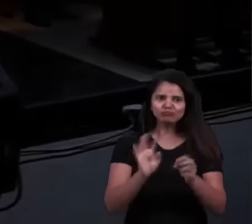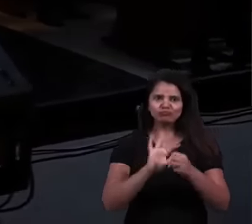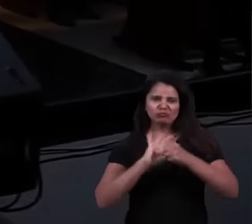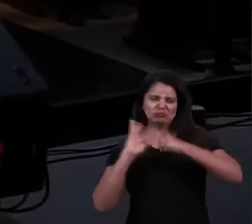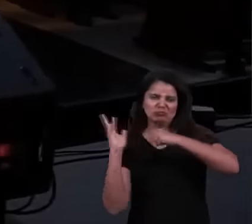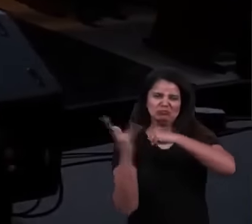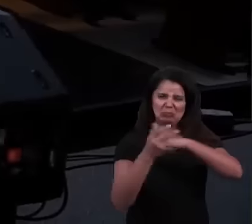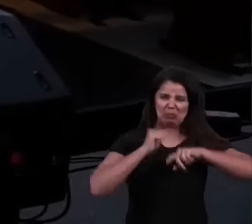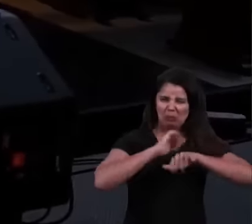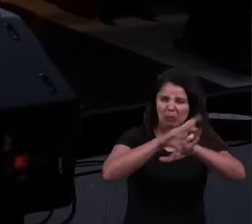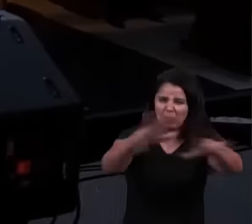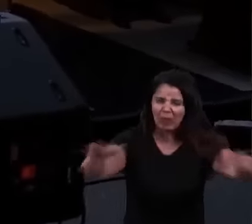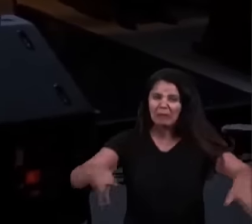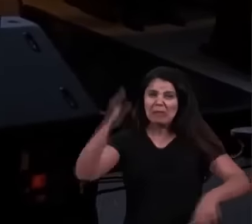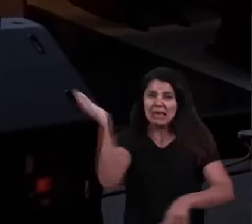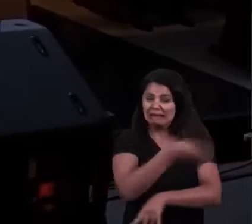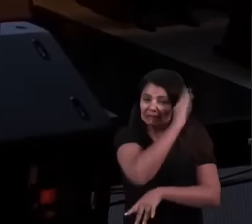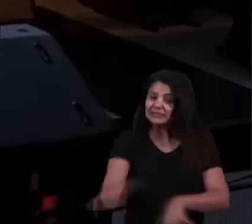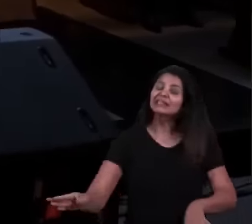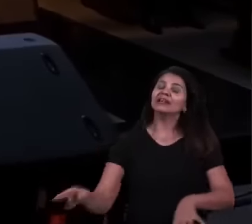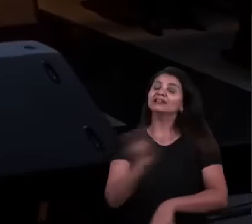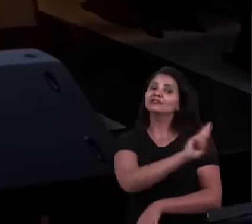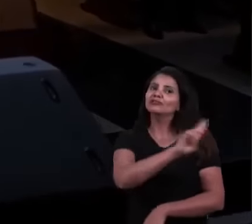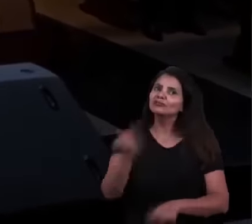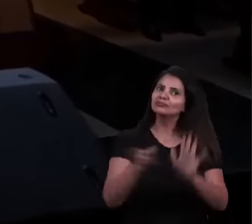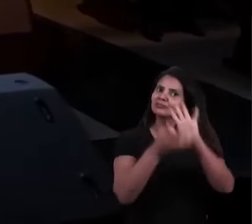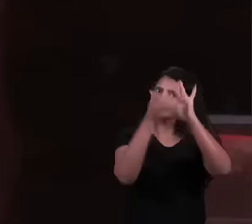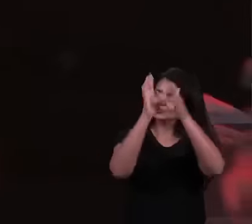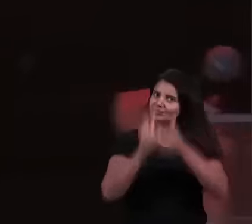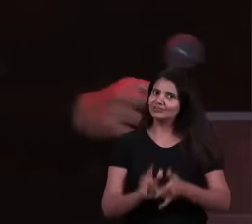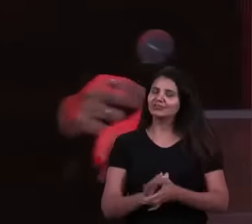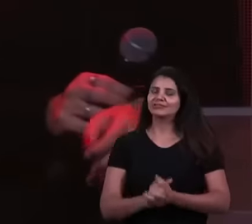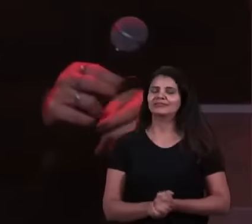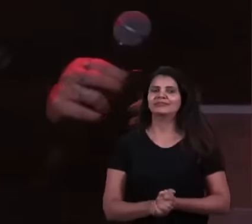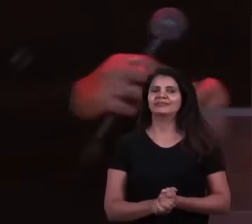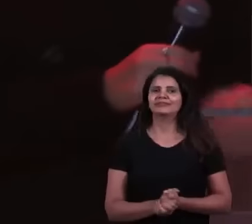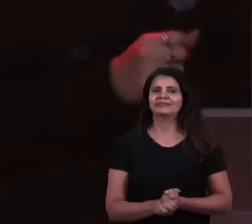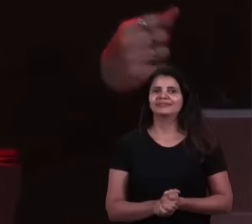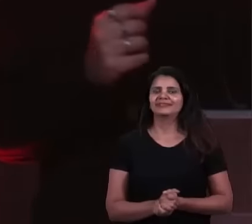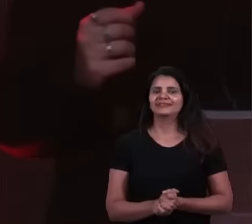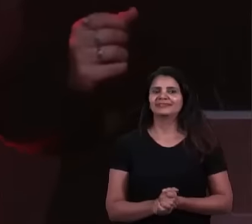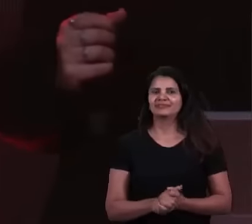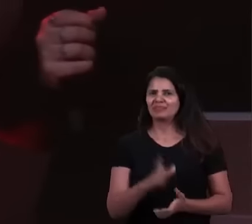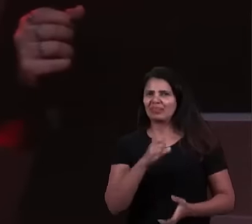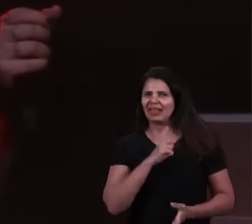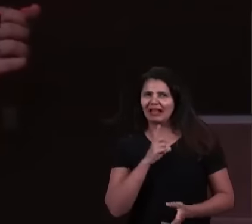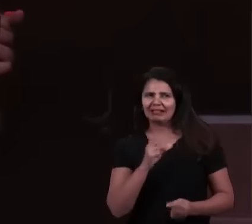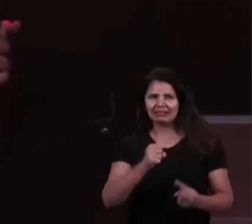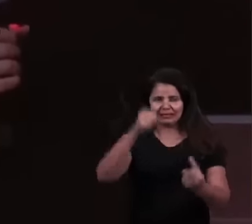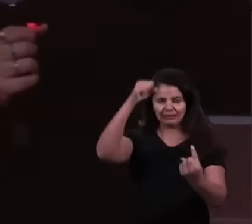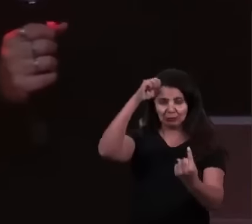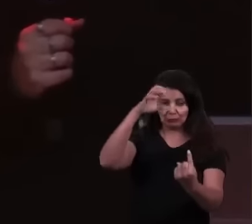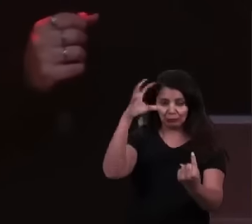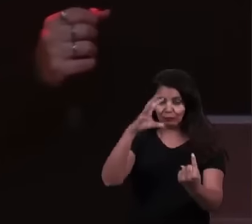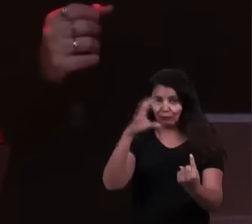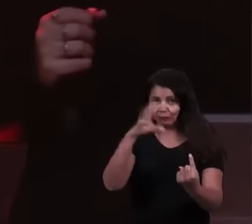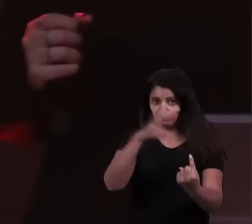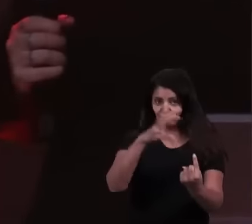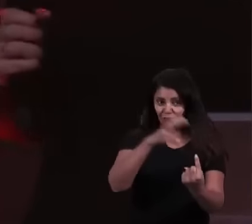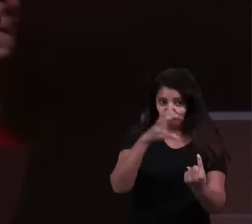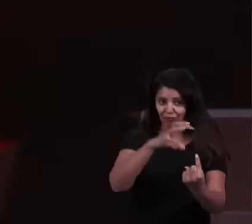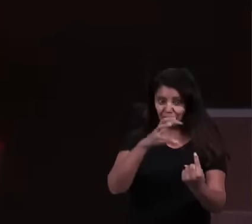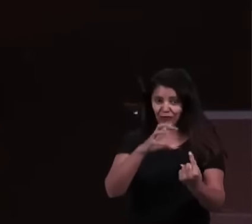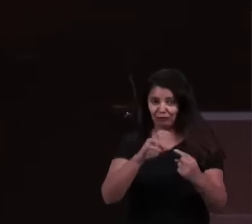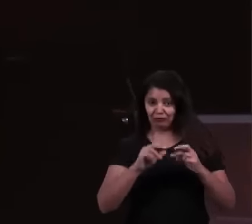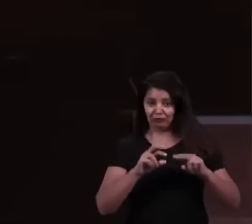os sentimentos contrários. Há uma torre, né? Uma torre que fica transmitindo informação. Quantos querem levantar a mão comigo e dizer que a